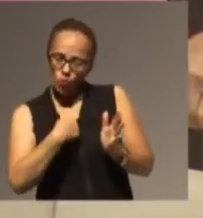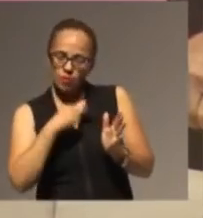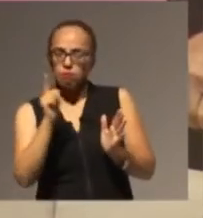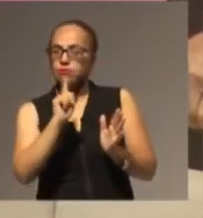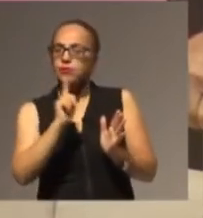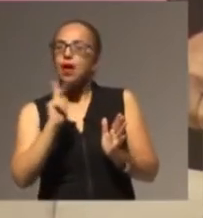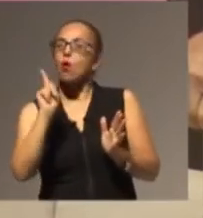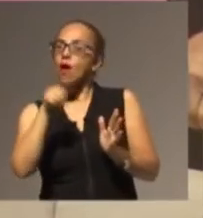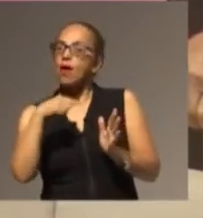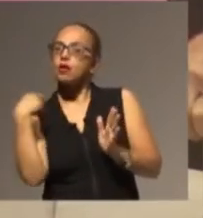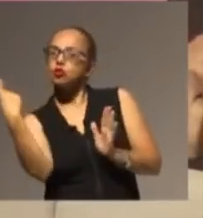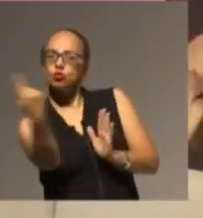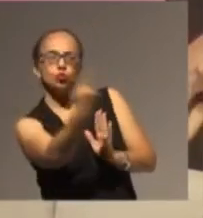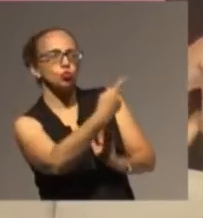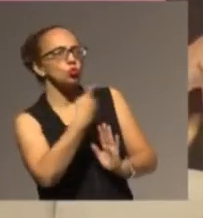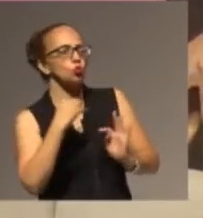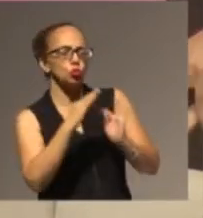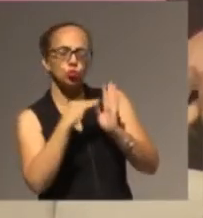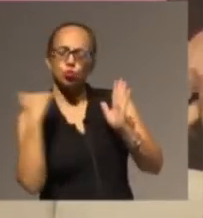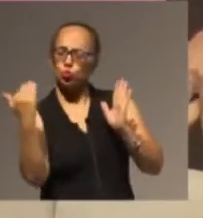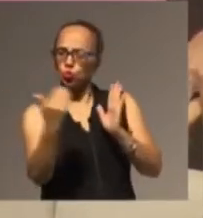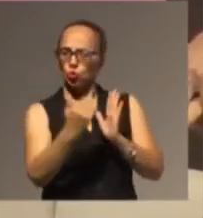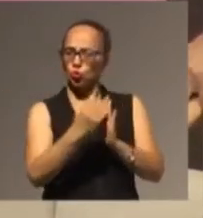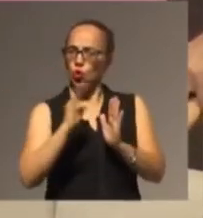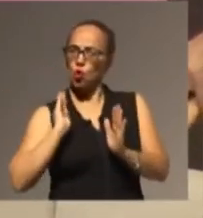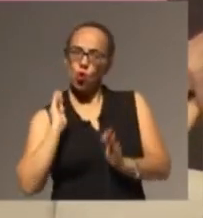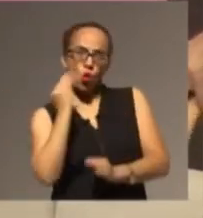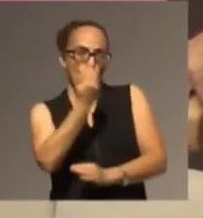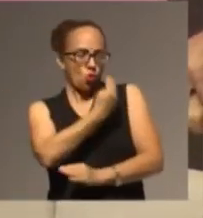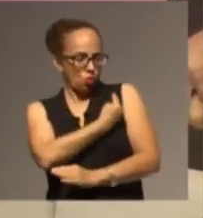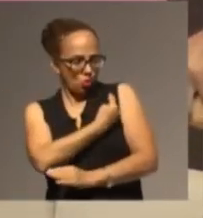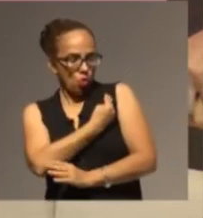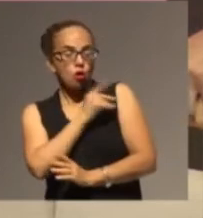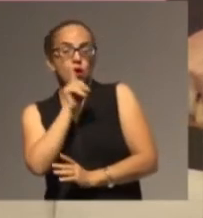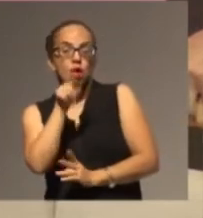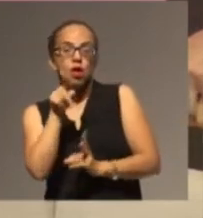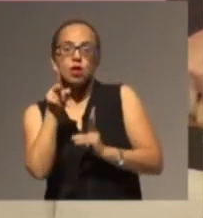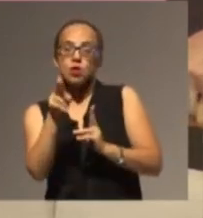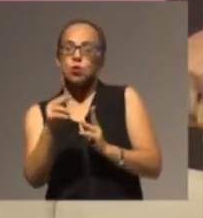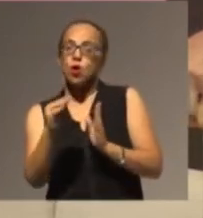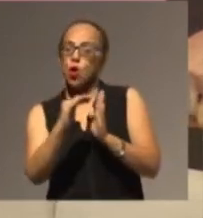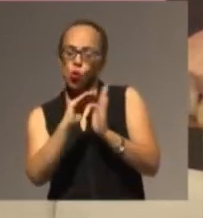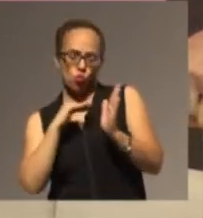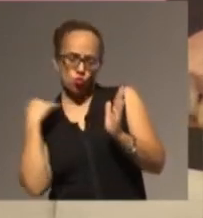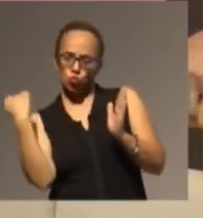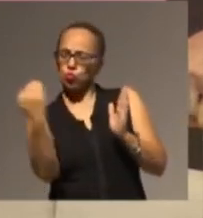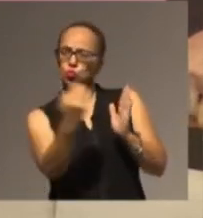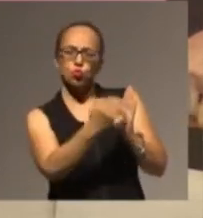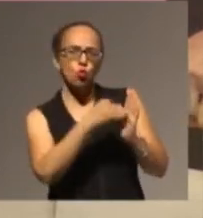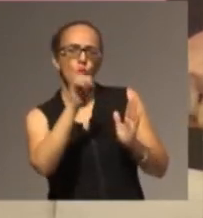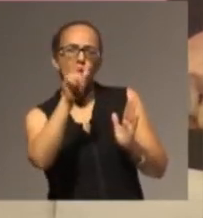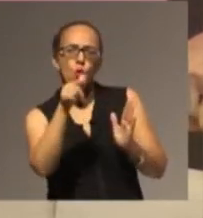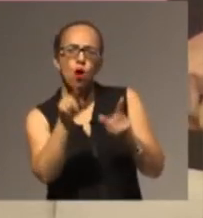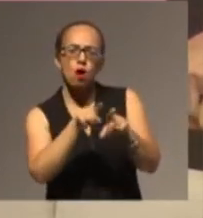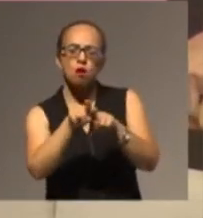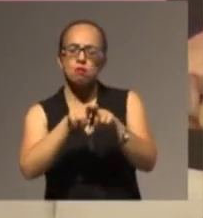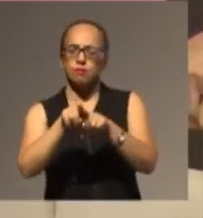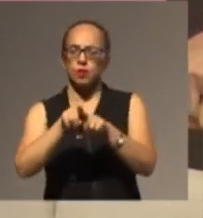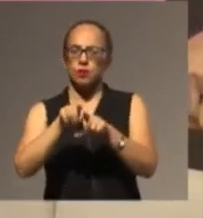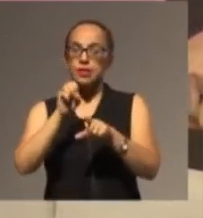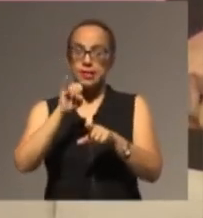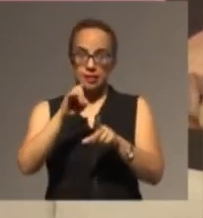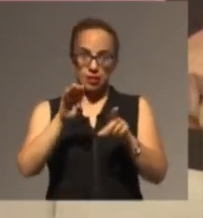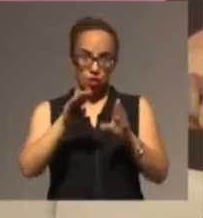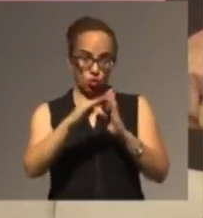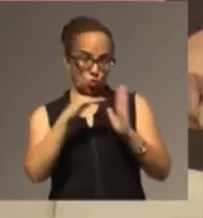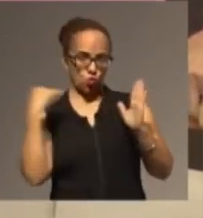todos, o nosso vai dizer que todos somos irmãos. E que se somos irmãos porque temos o mesmo Pai